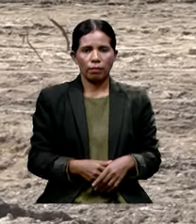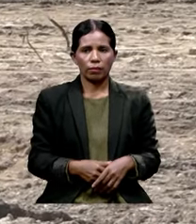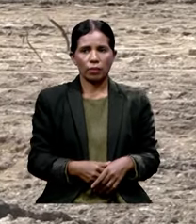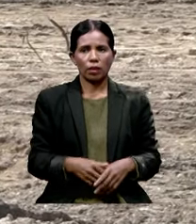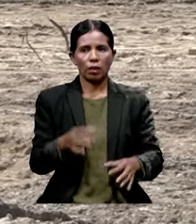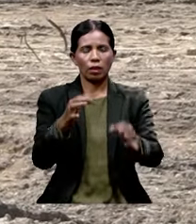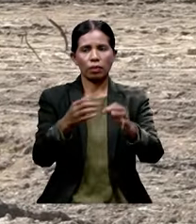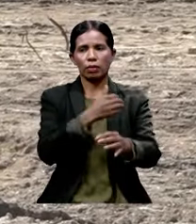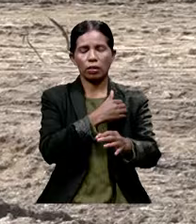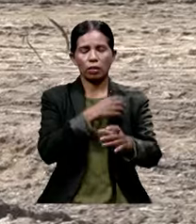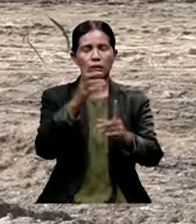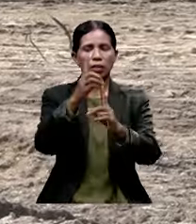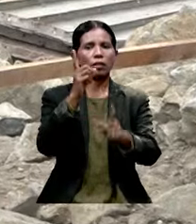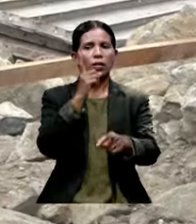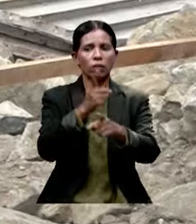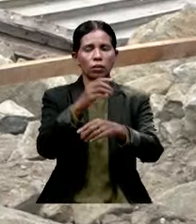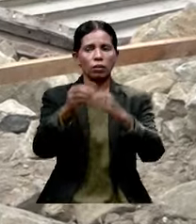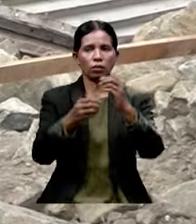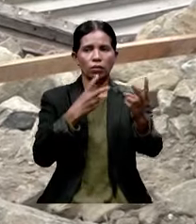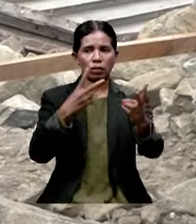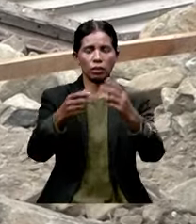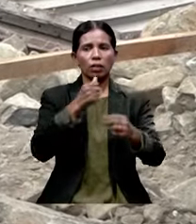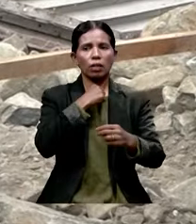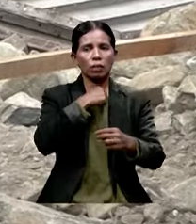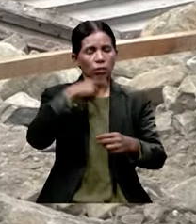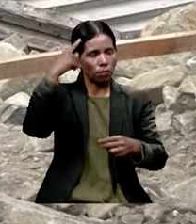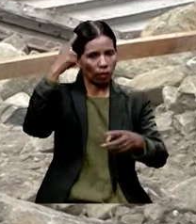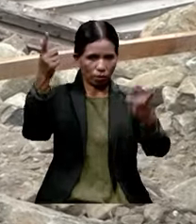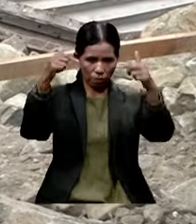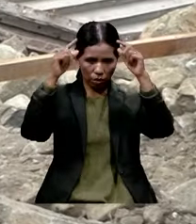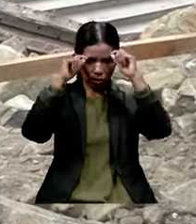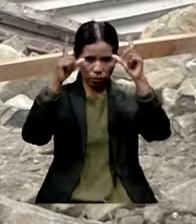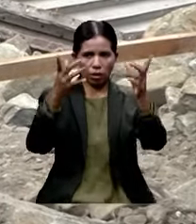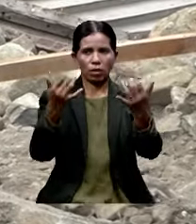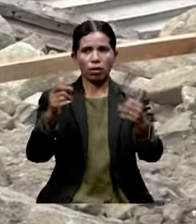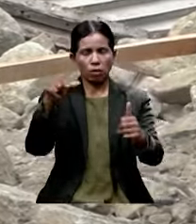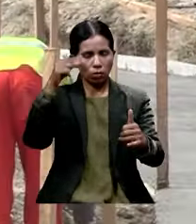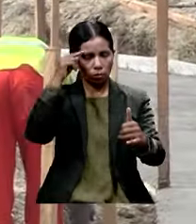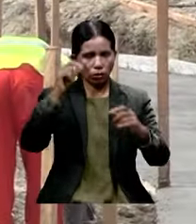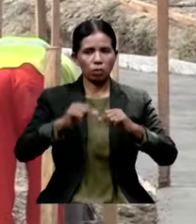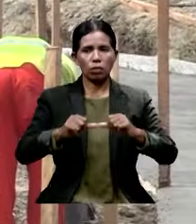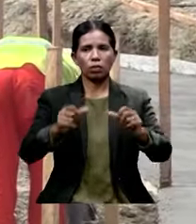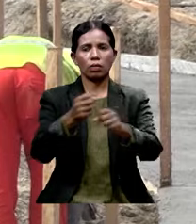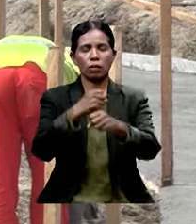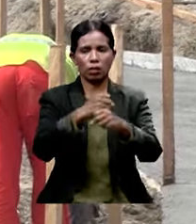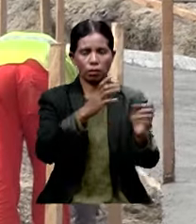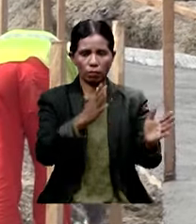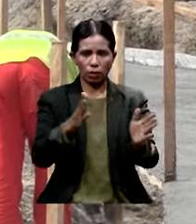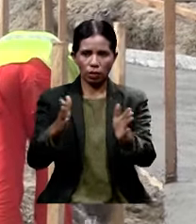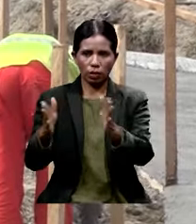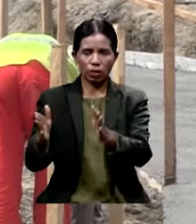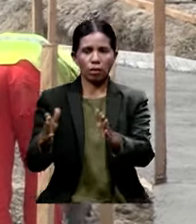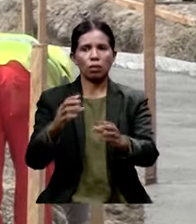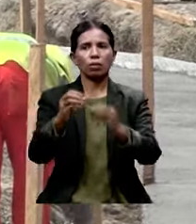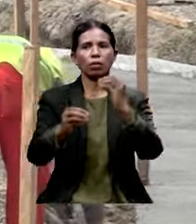Mas que se dau que herata fixo quando a visita Papa Francisco em Timor-Leste, dau ne governo continua a halohela preparação,